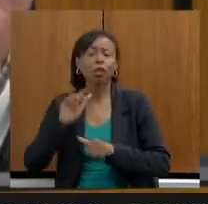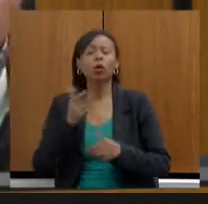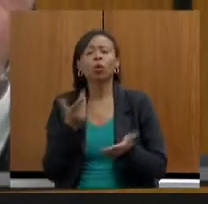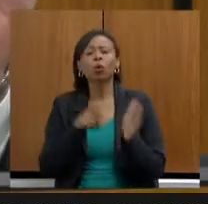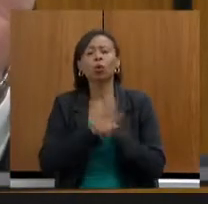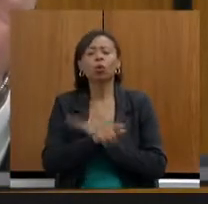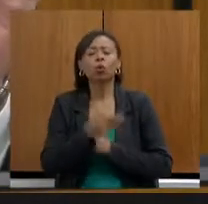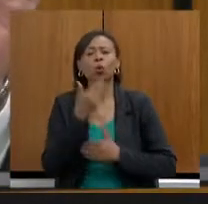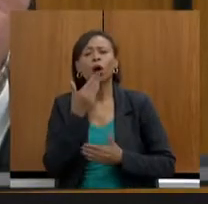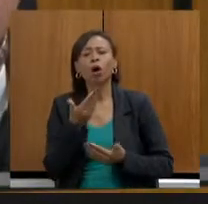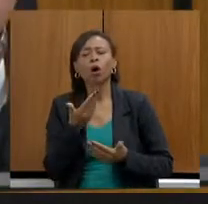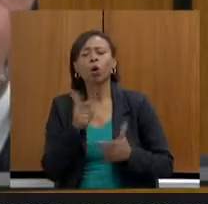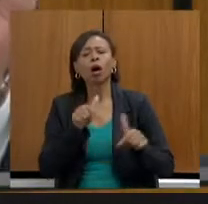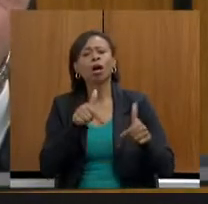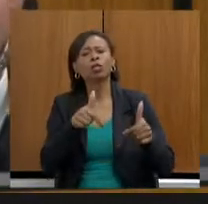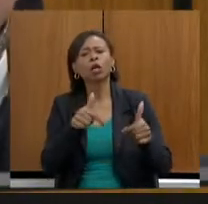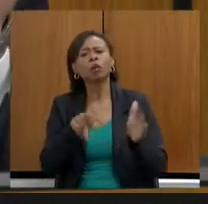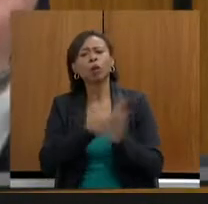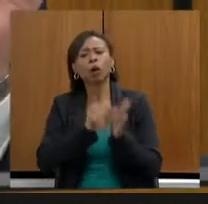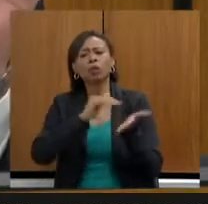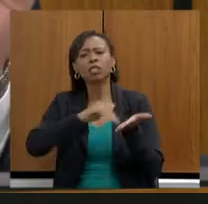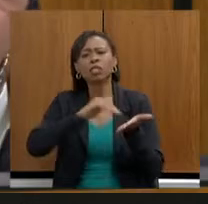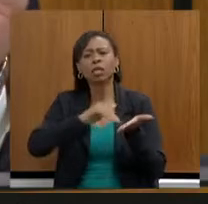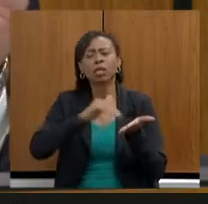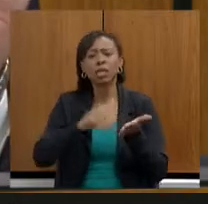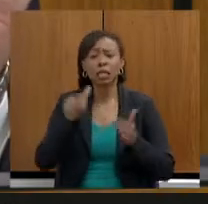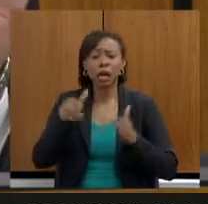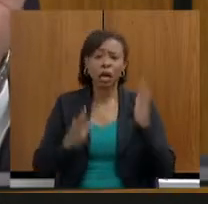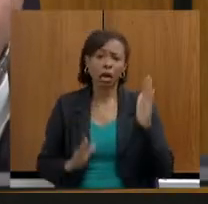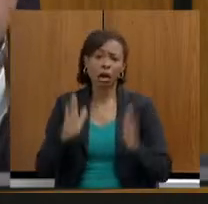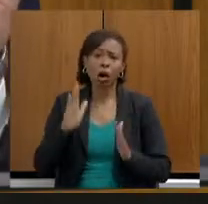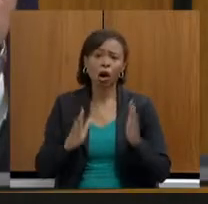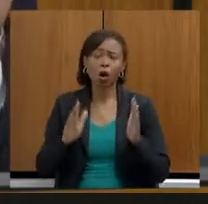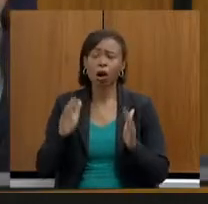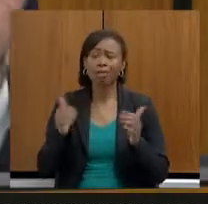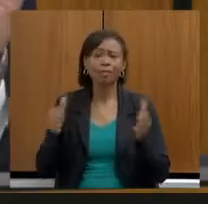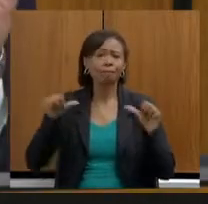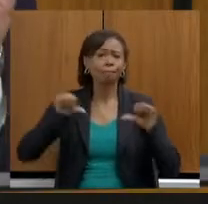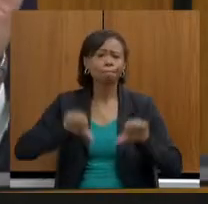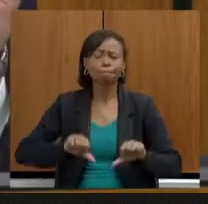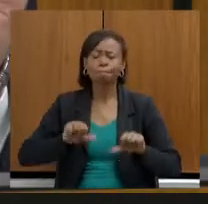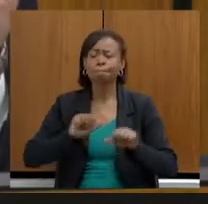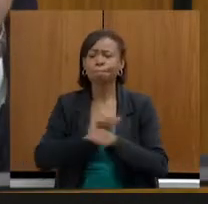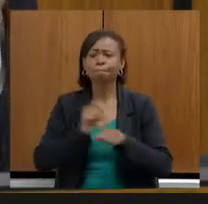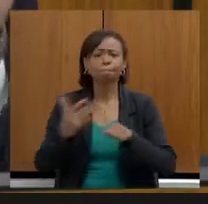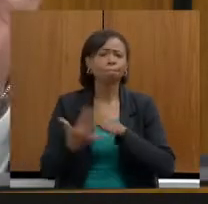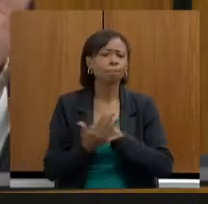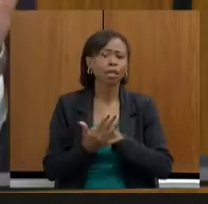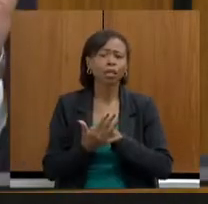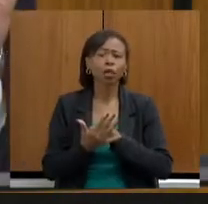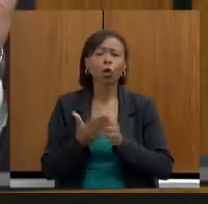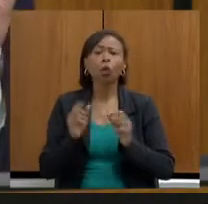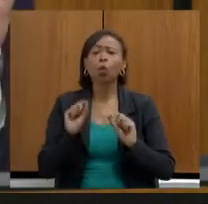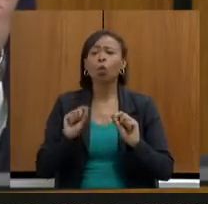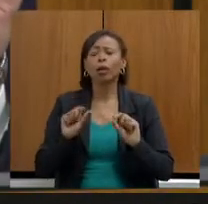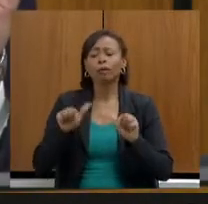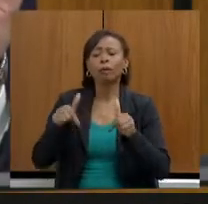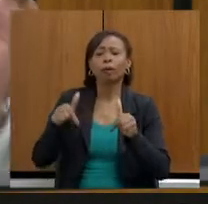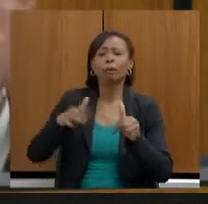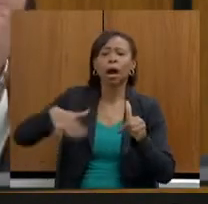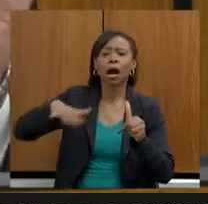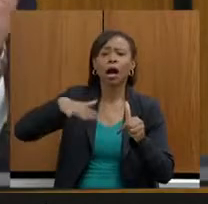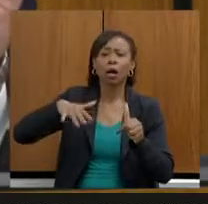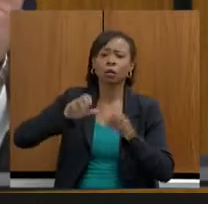pela secretaria em relação ao eventual agravamento do cenário pandêmico para a área de educação